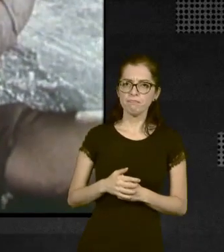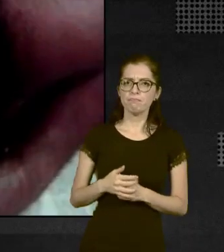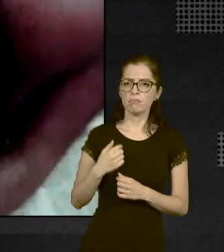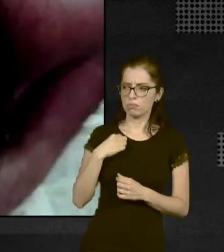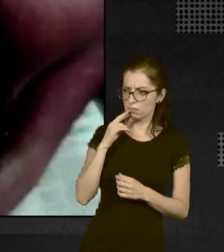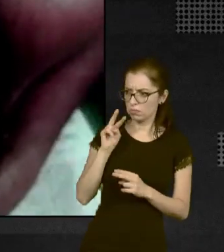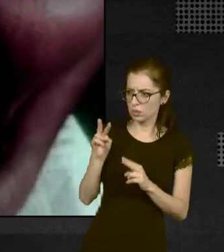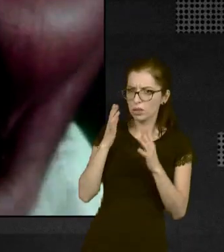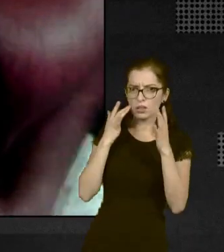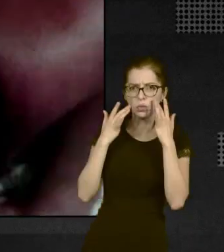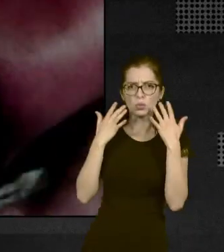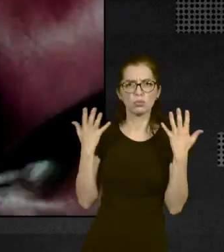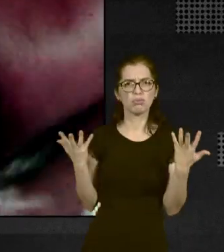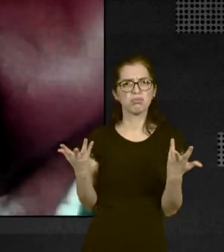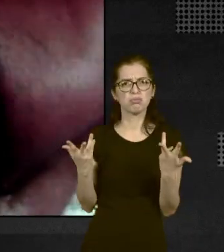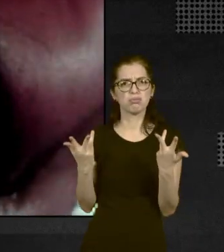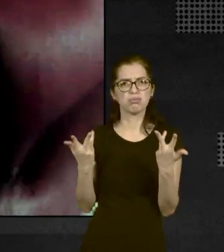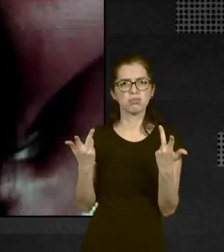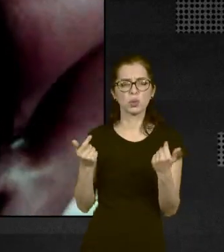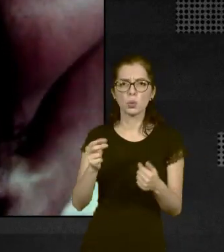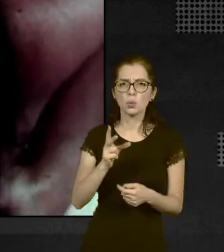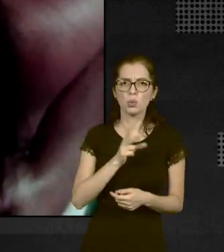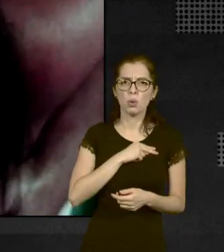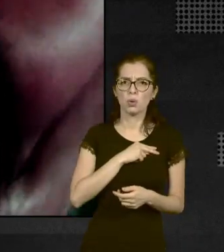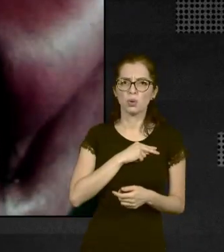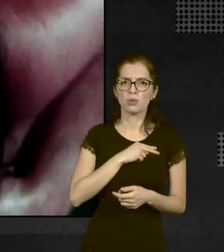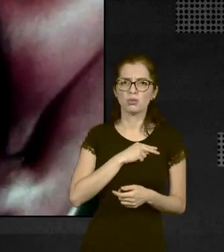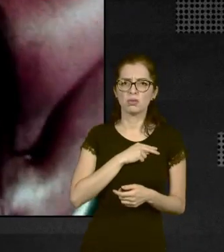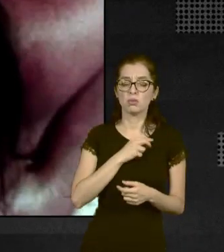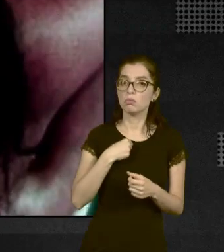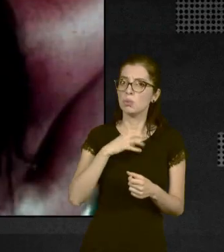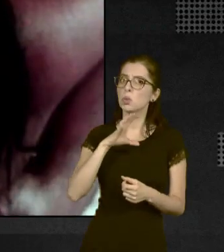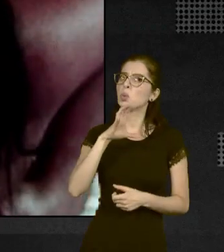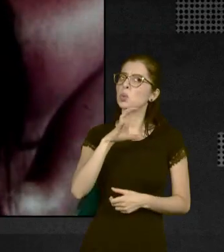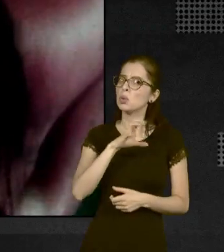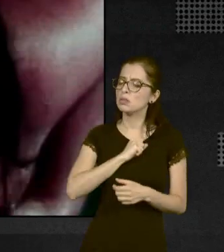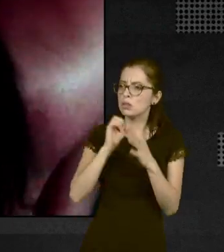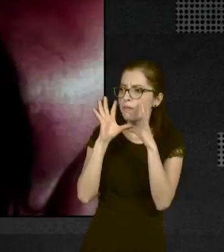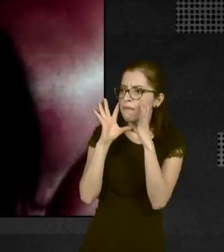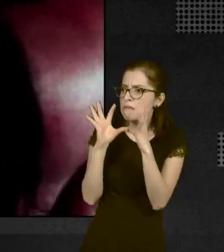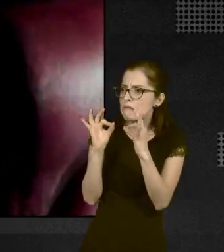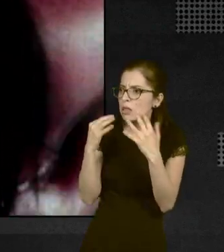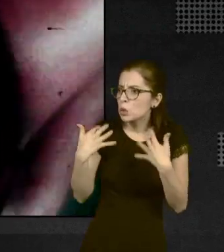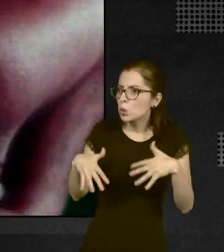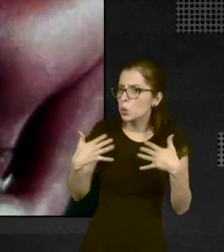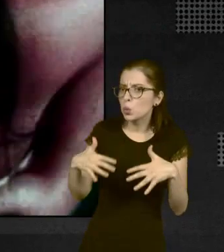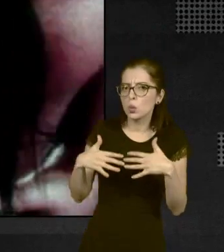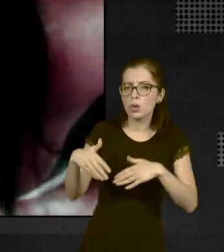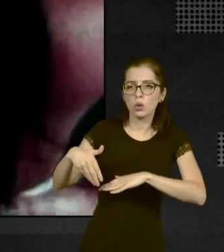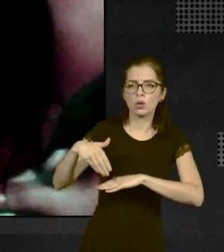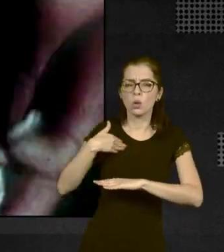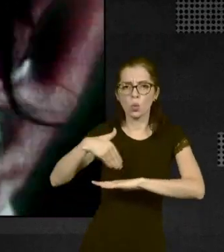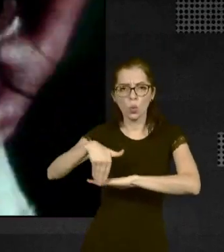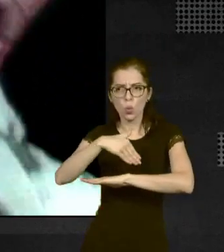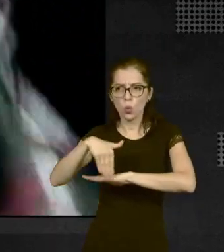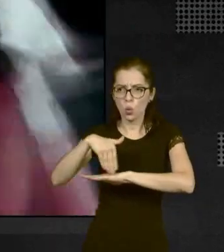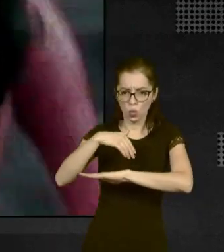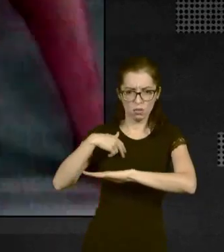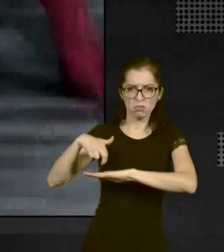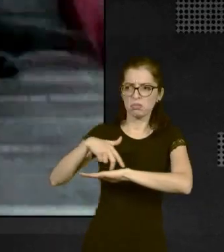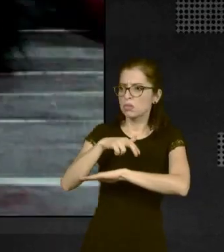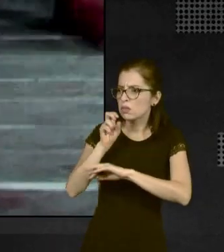Febre, literalmente tinha febre, de tanta tensão. E na rua eu falei: eu vou fazer isso pro resto